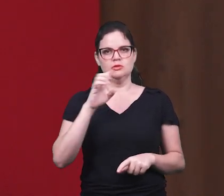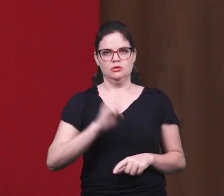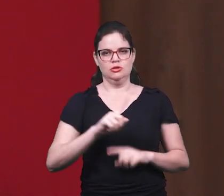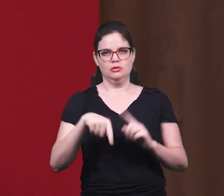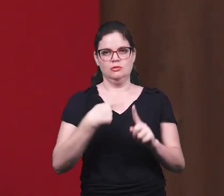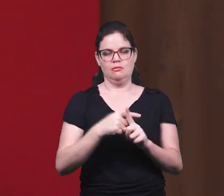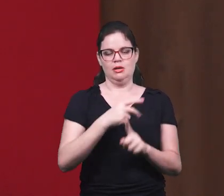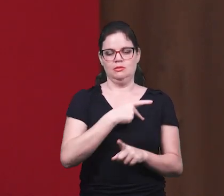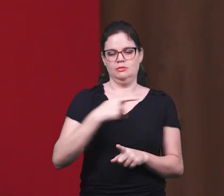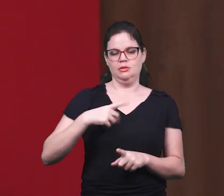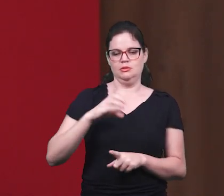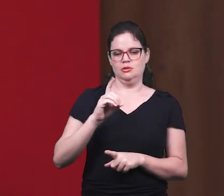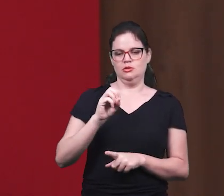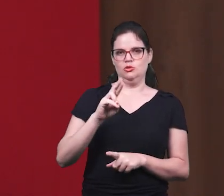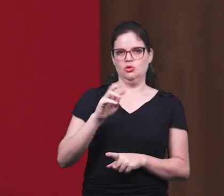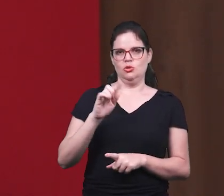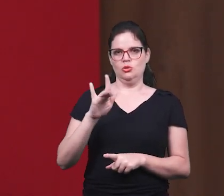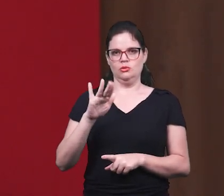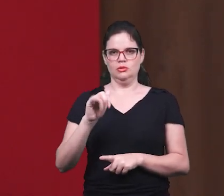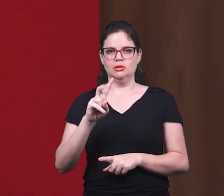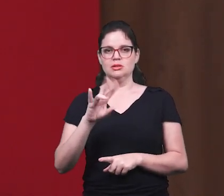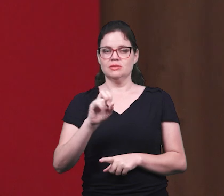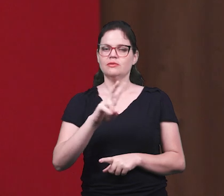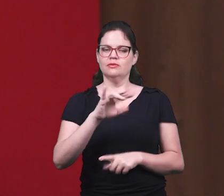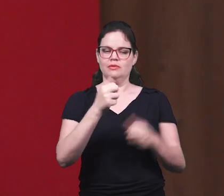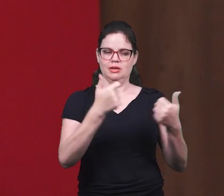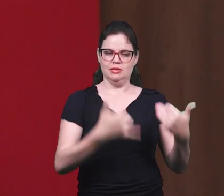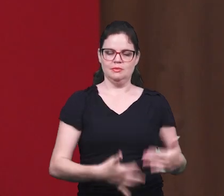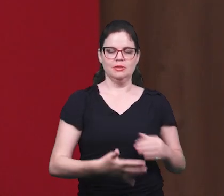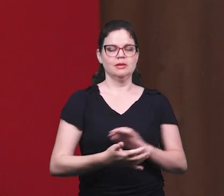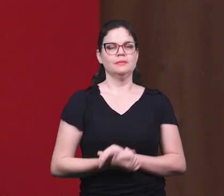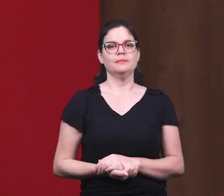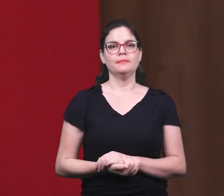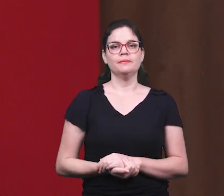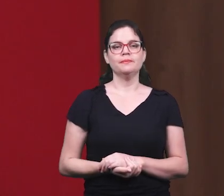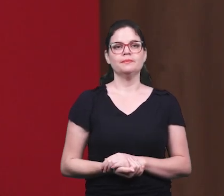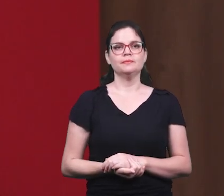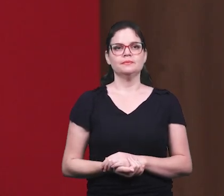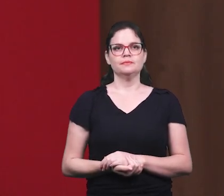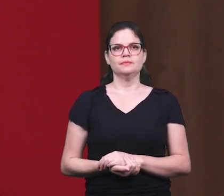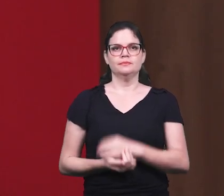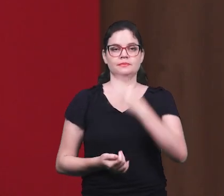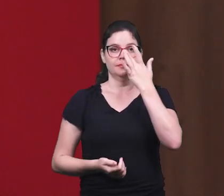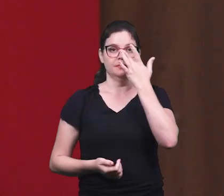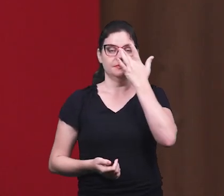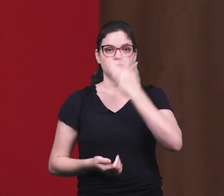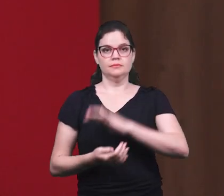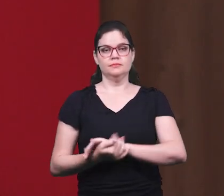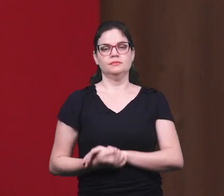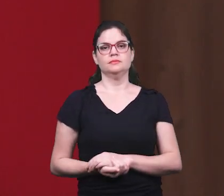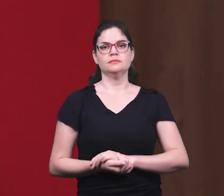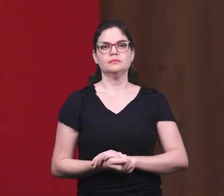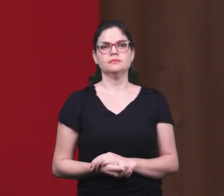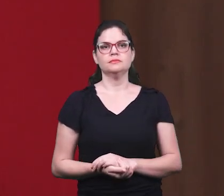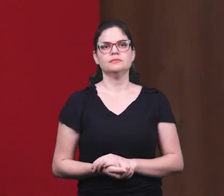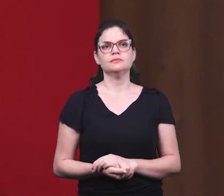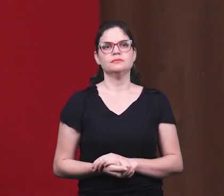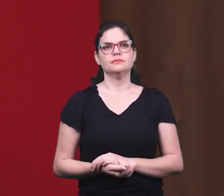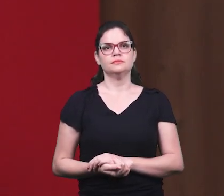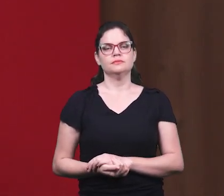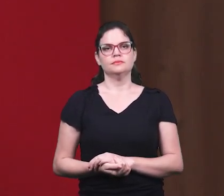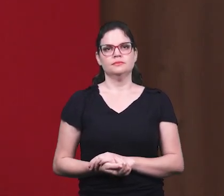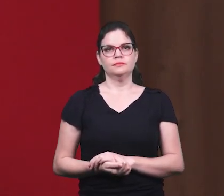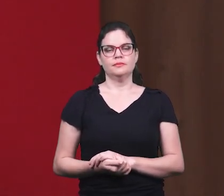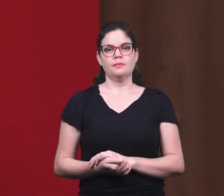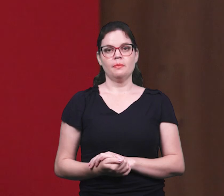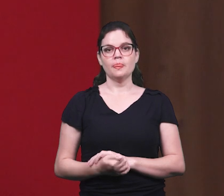aqui, tem algumas coisas também desse período. Os valdenses é interessante